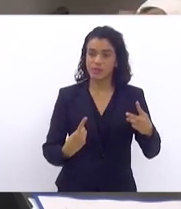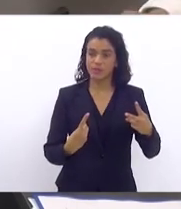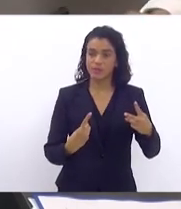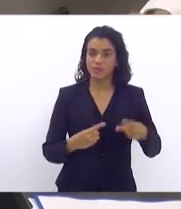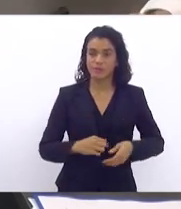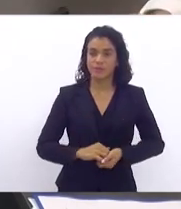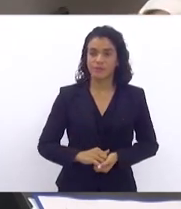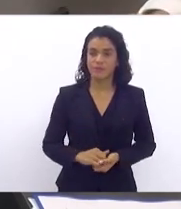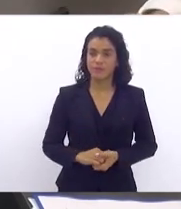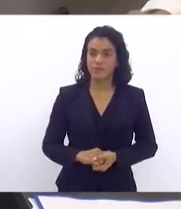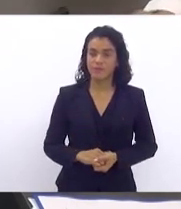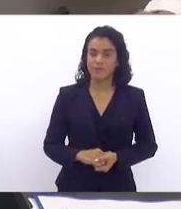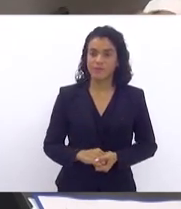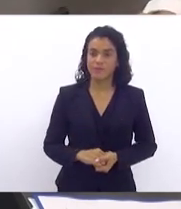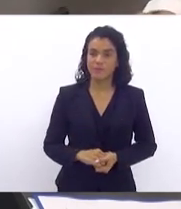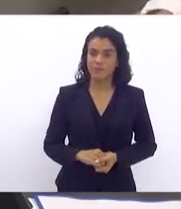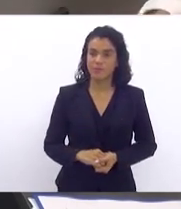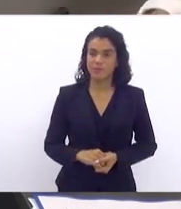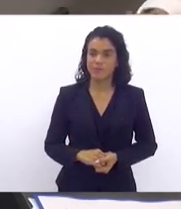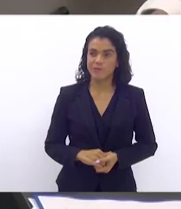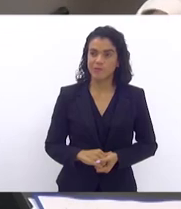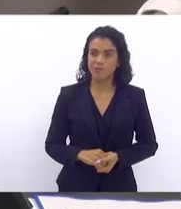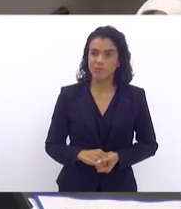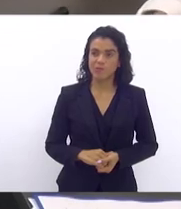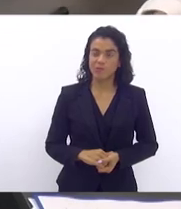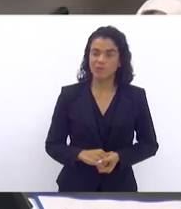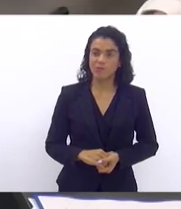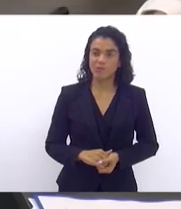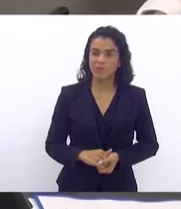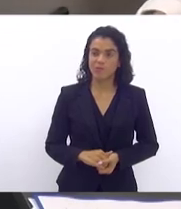Inferno, cara. Que gente chata.